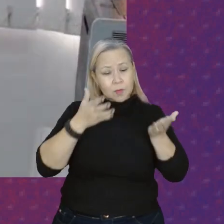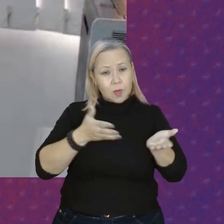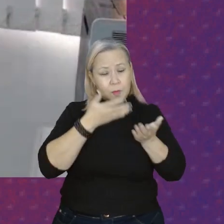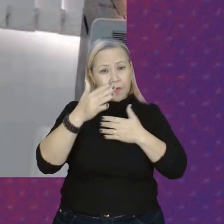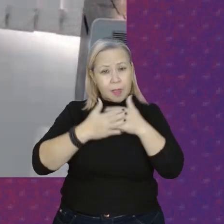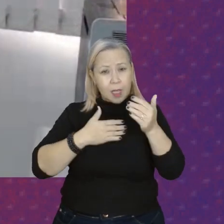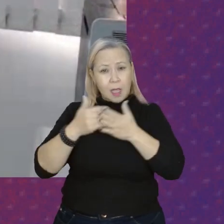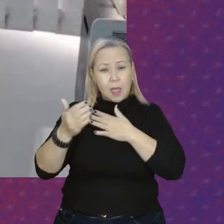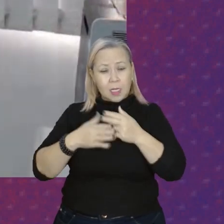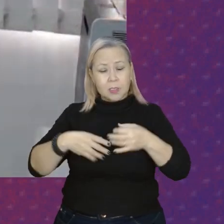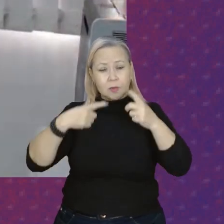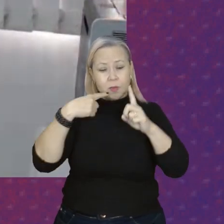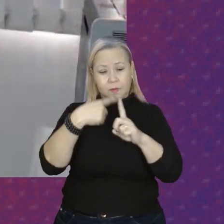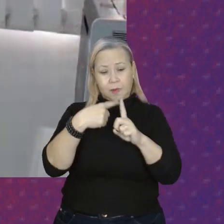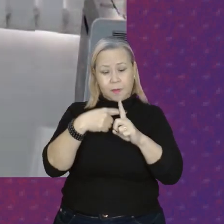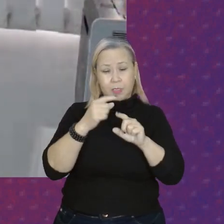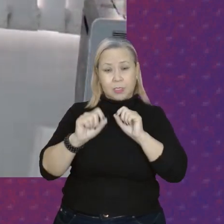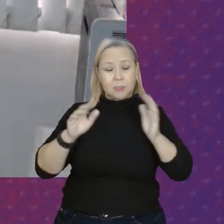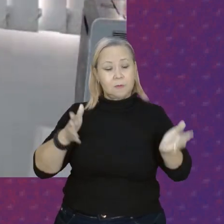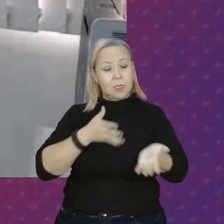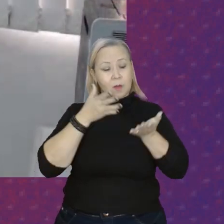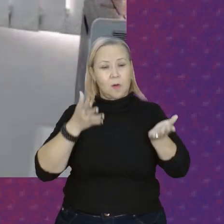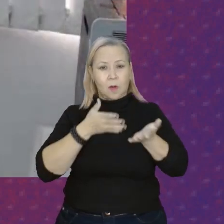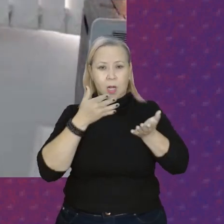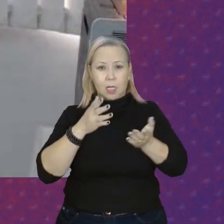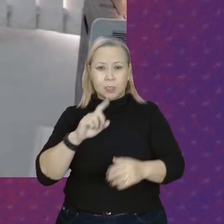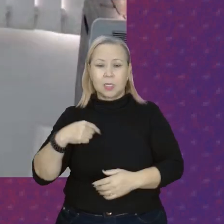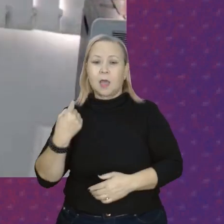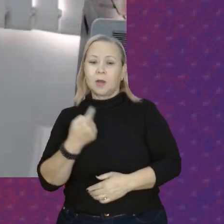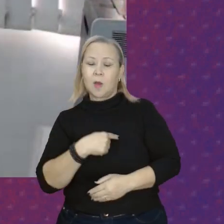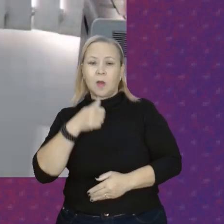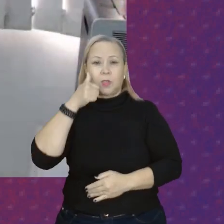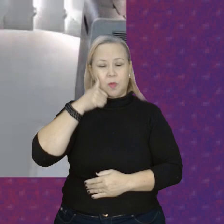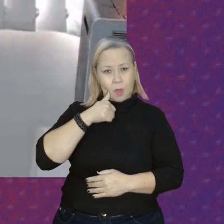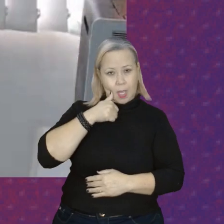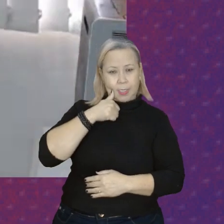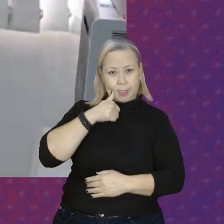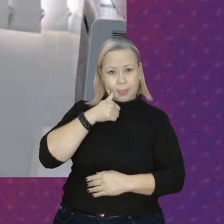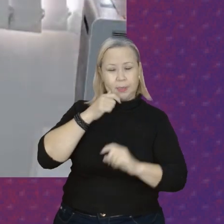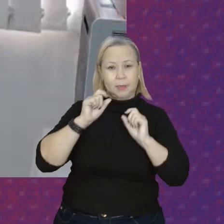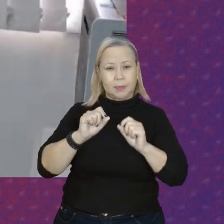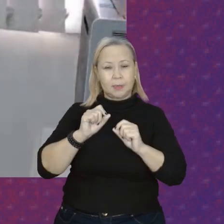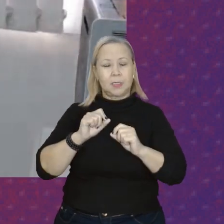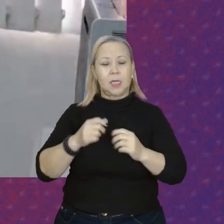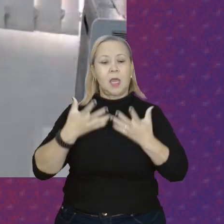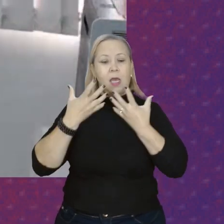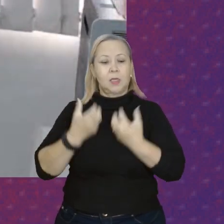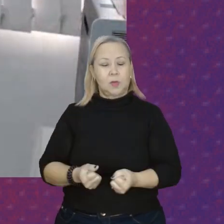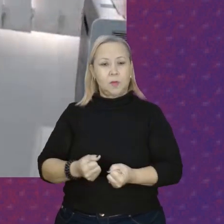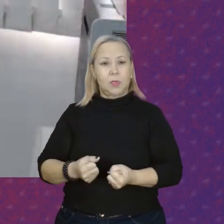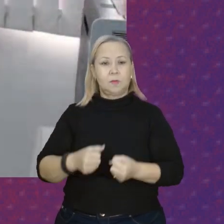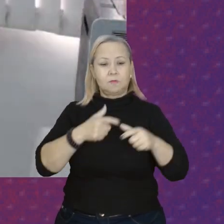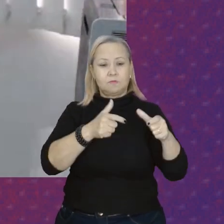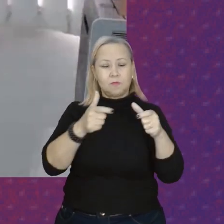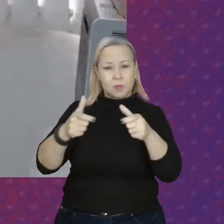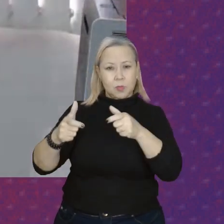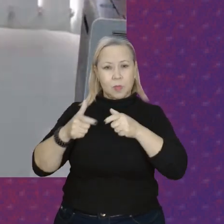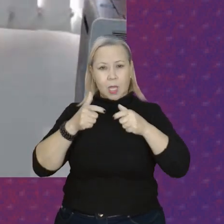ações afirmativas que encorajem a nós, mulheres, né, a assumirmos espaços